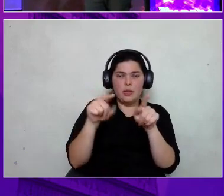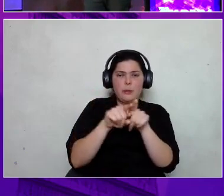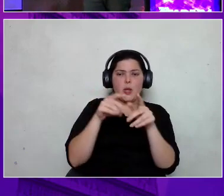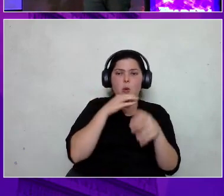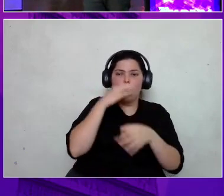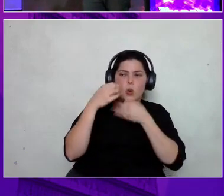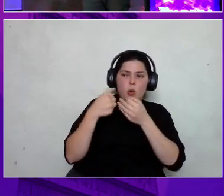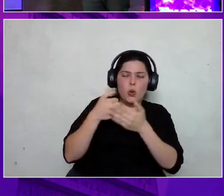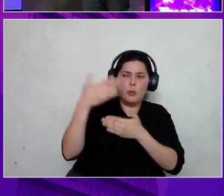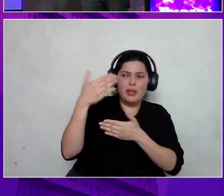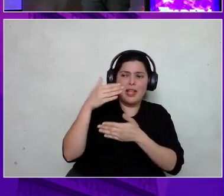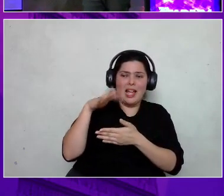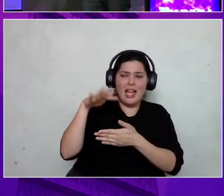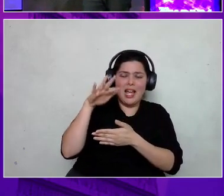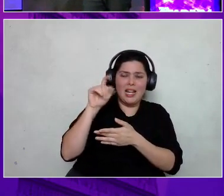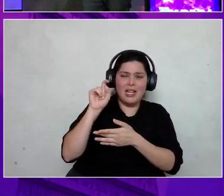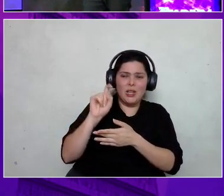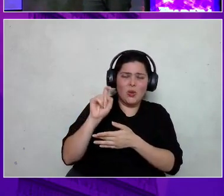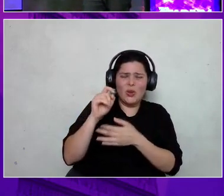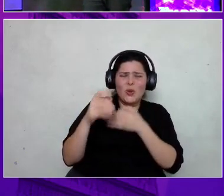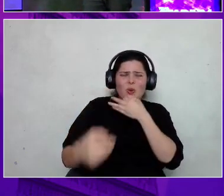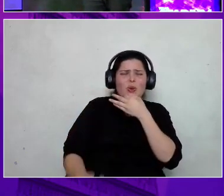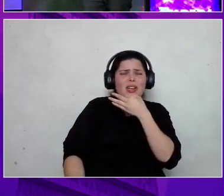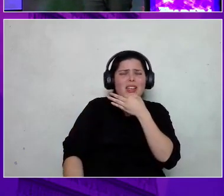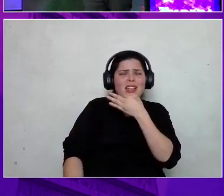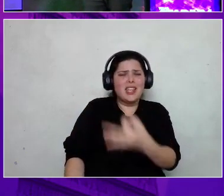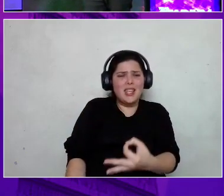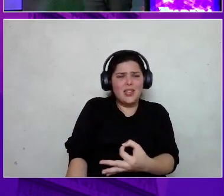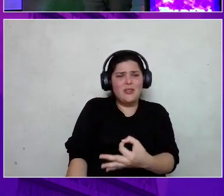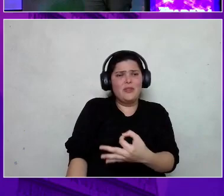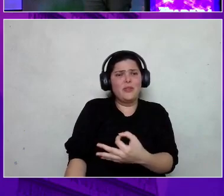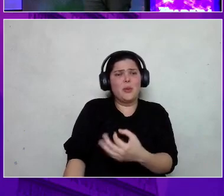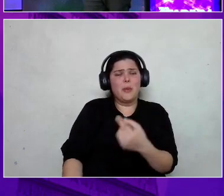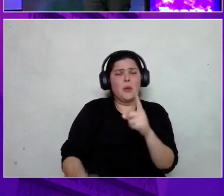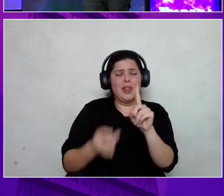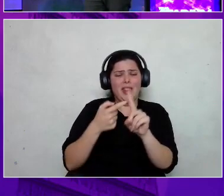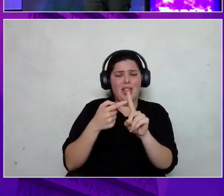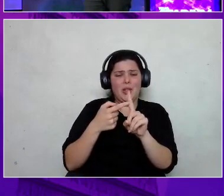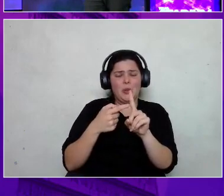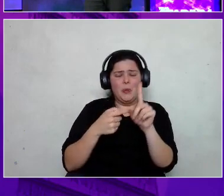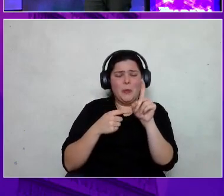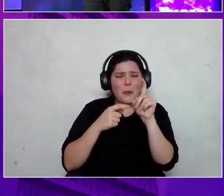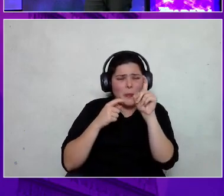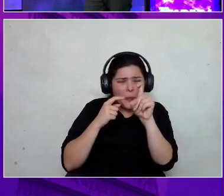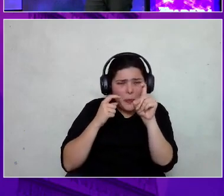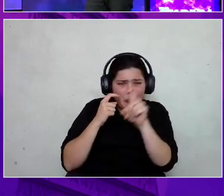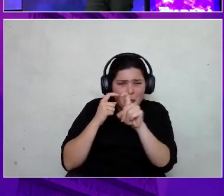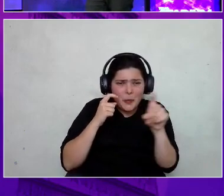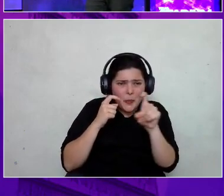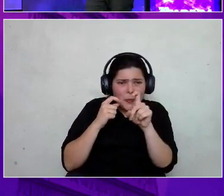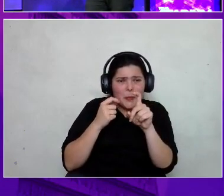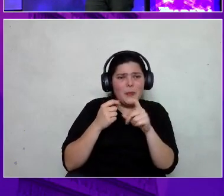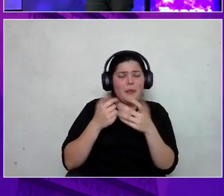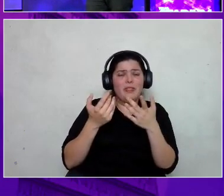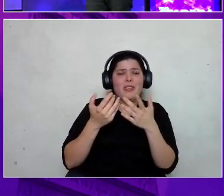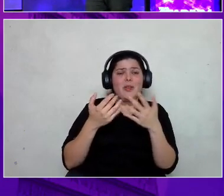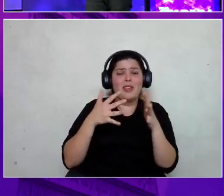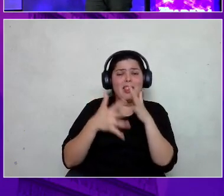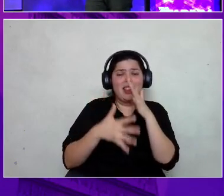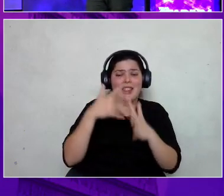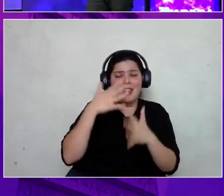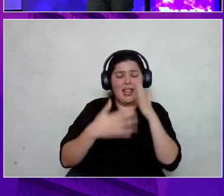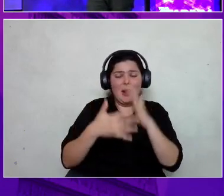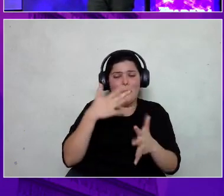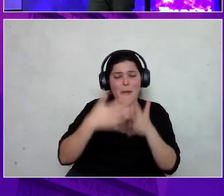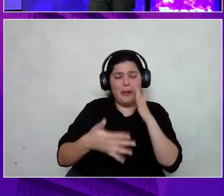de toque é horrível. Eu tenho um dedinho meio, né, um dedinho não tão fino, eu me atrapalho aquele negócio, tento clicar no negócio,